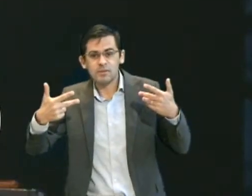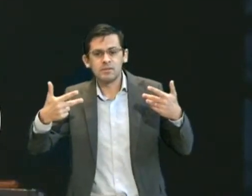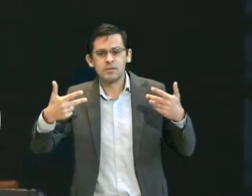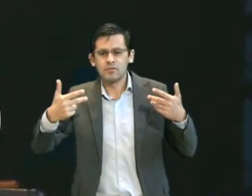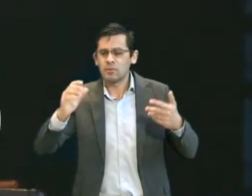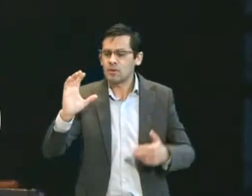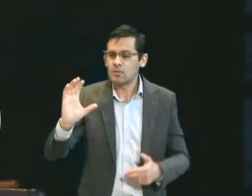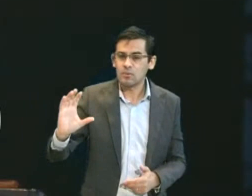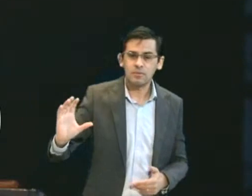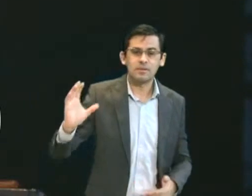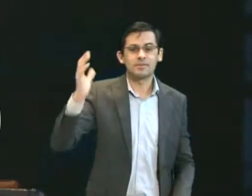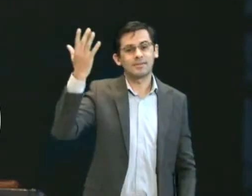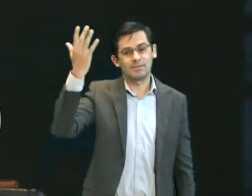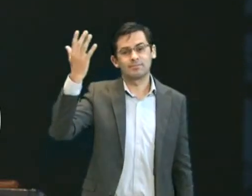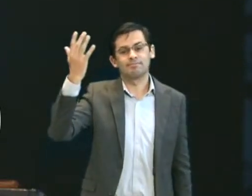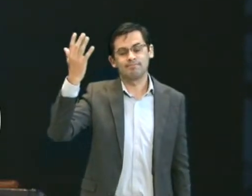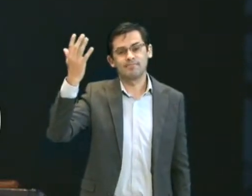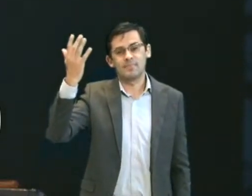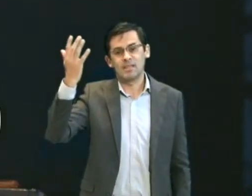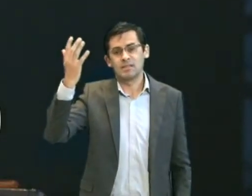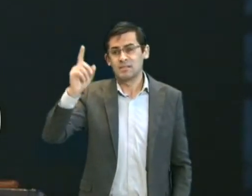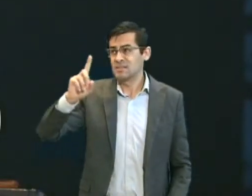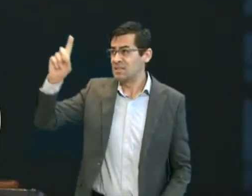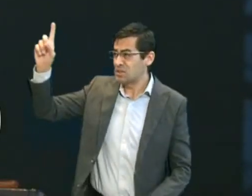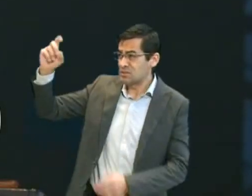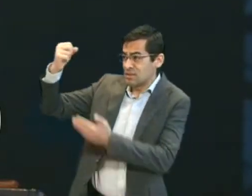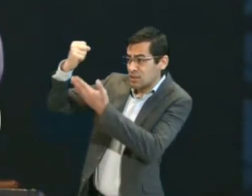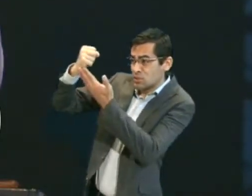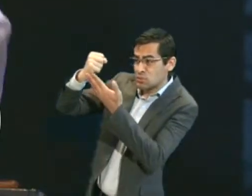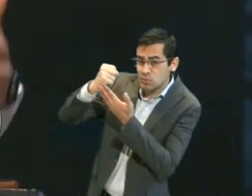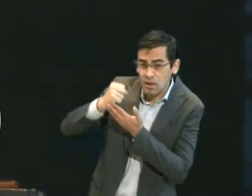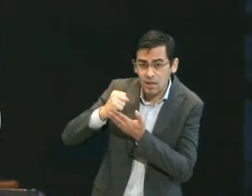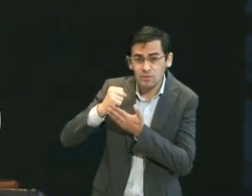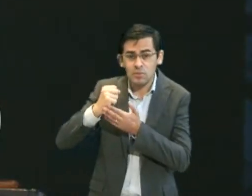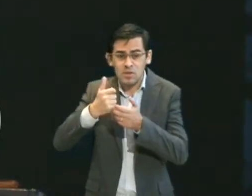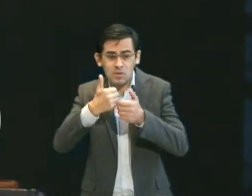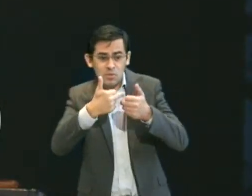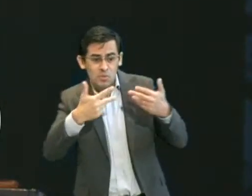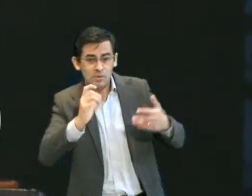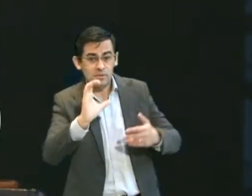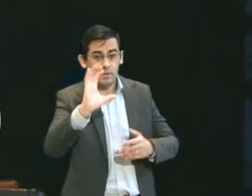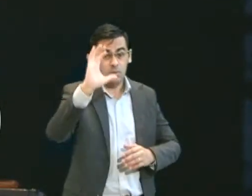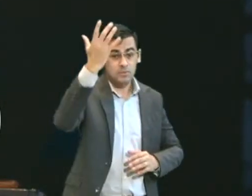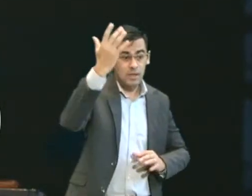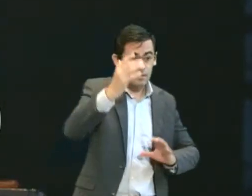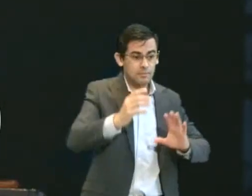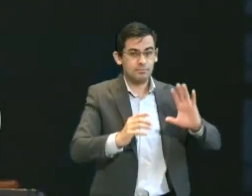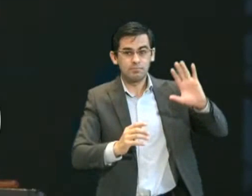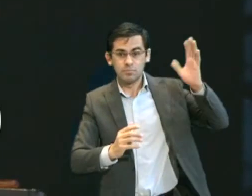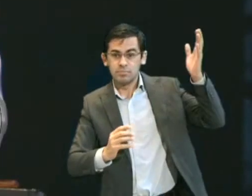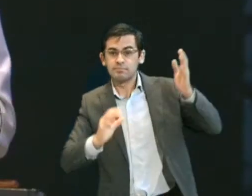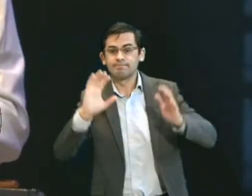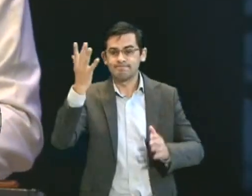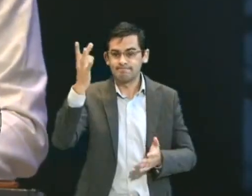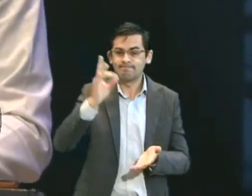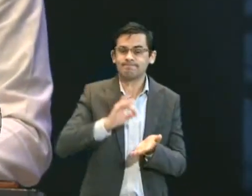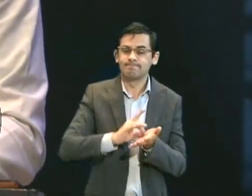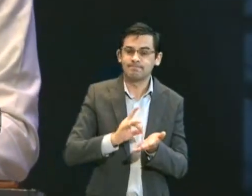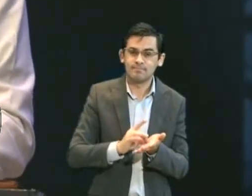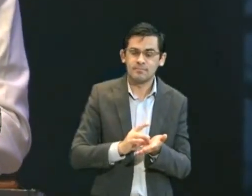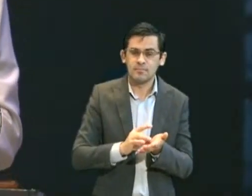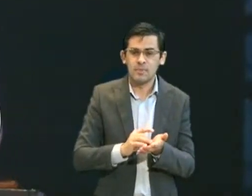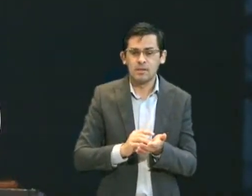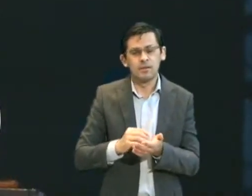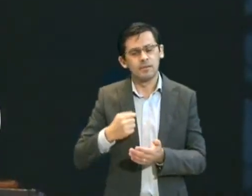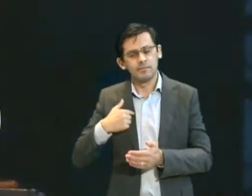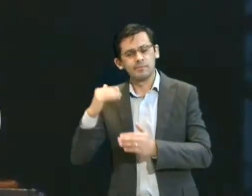materializando na nossa vida. O favor de Deus, portas se abrem, coisas acontecem. Lá em